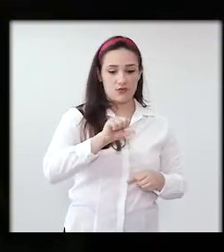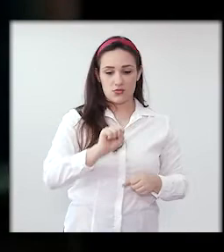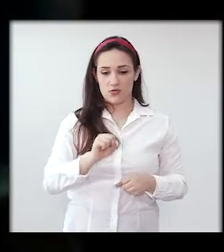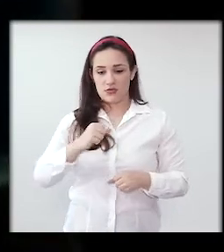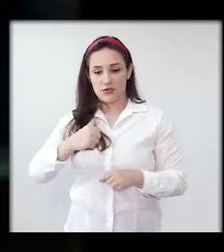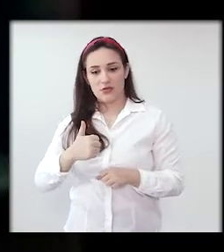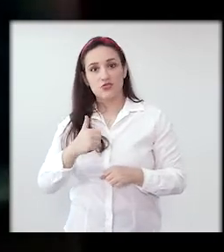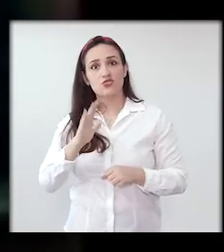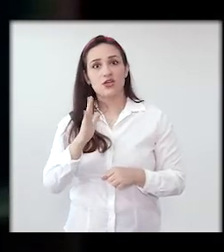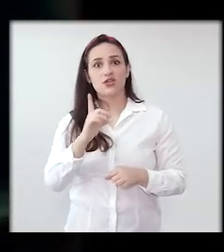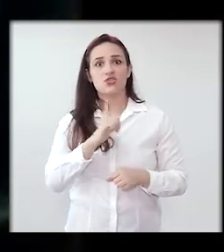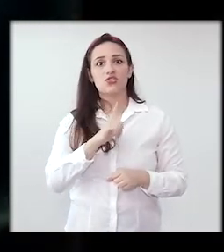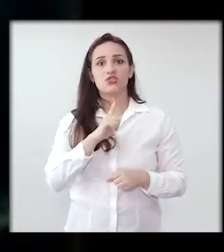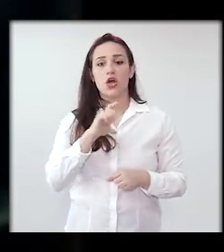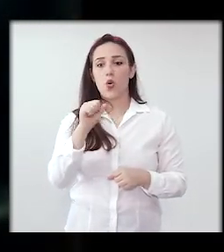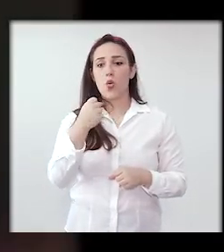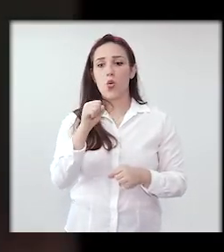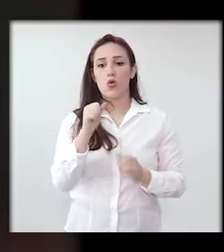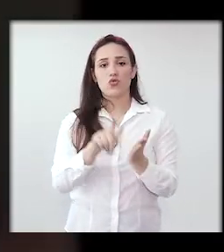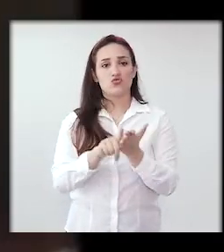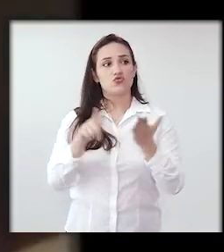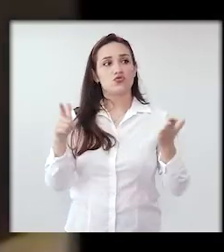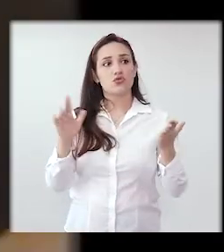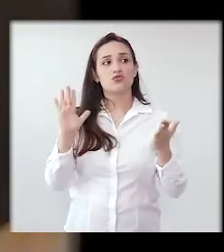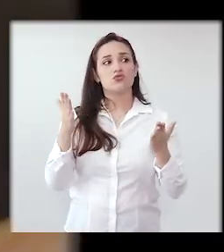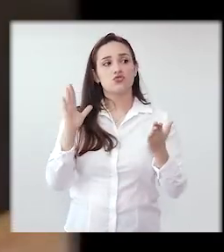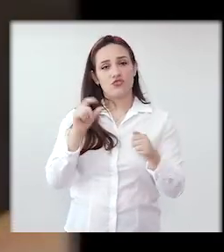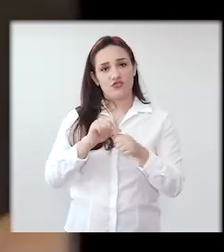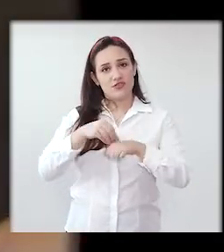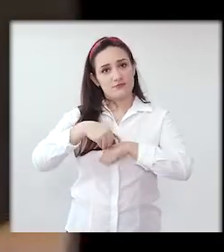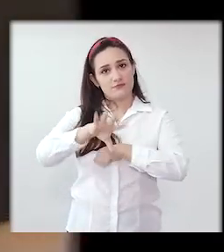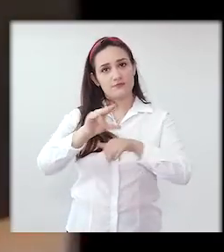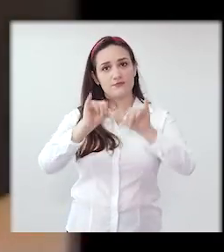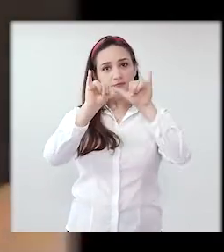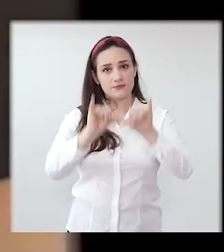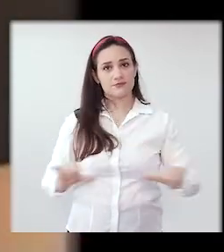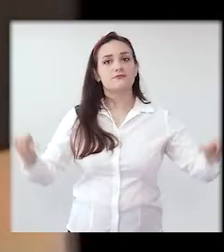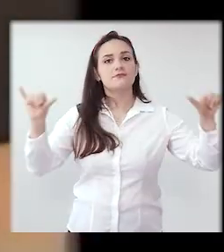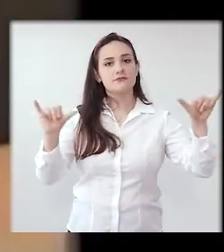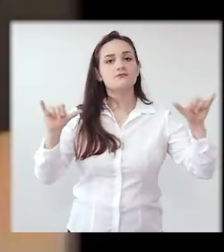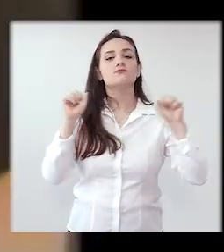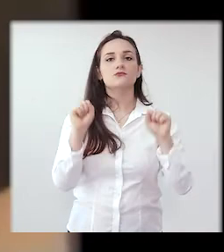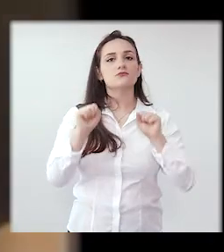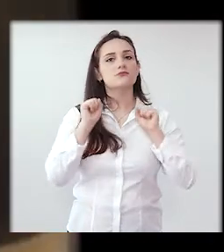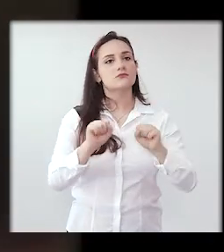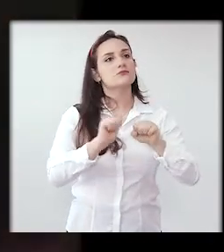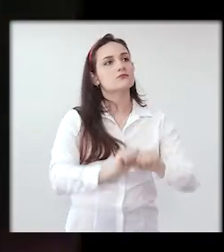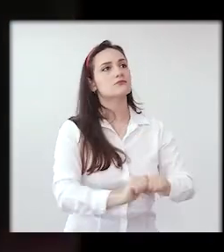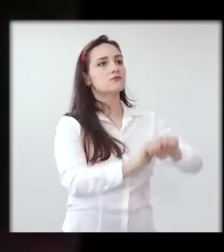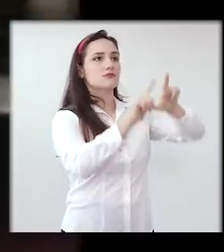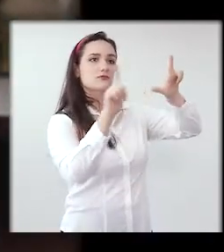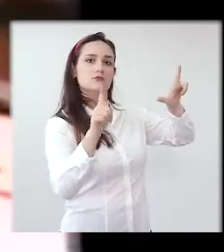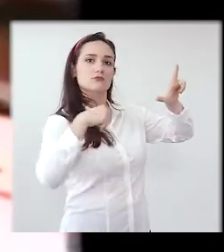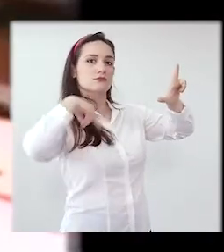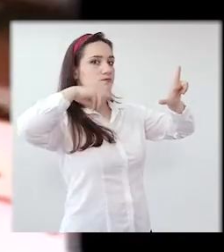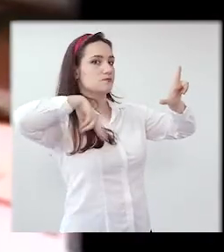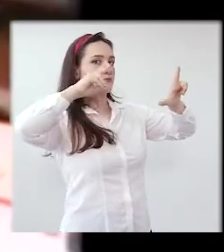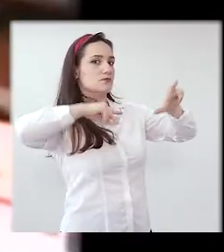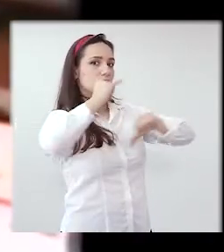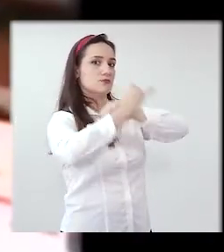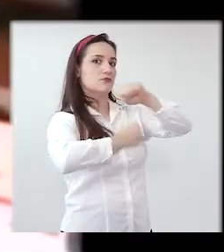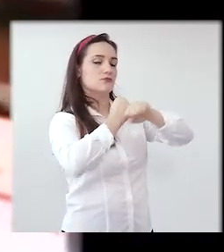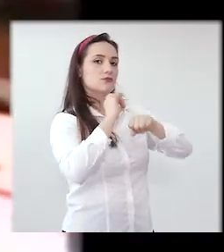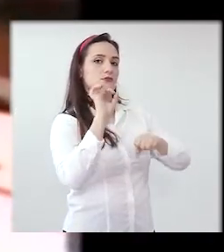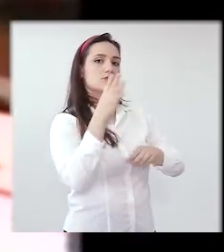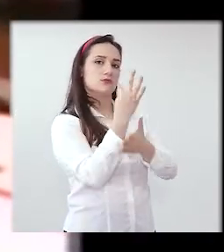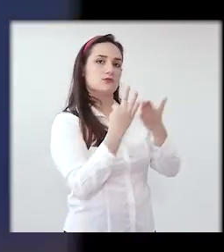1981, 8 jornais dos Estados Unidos já estavam disponíveis para leitura por acesso discado, somente em